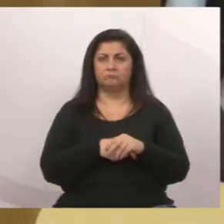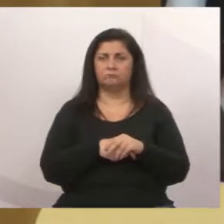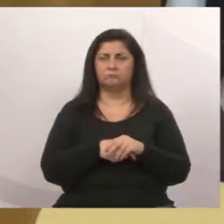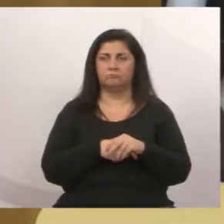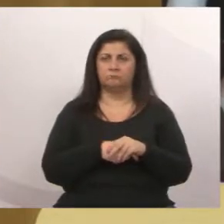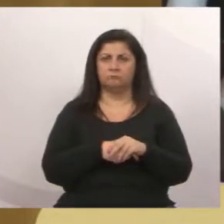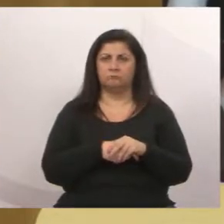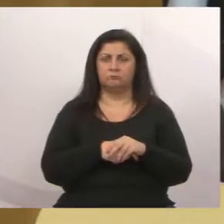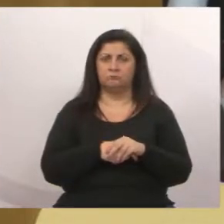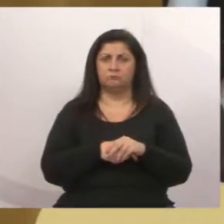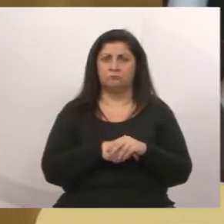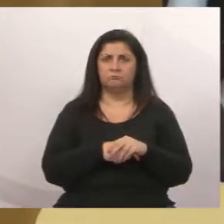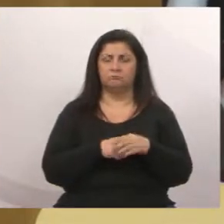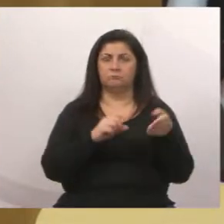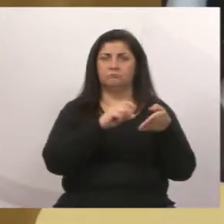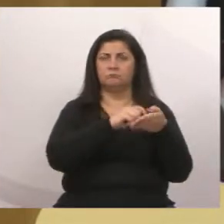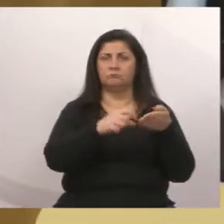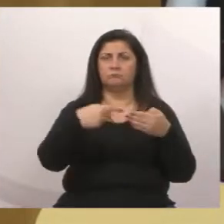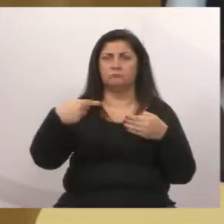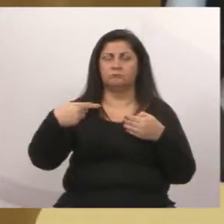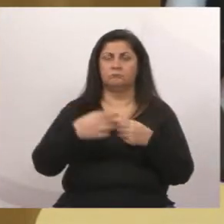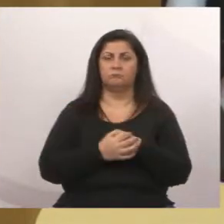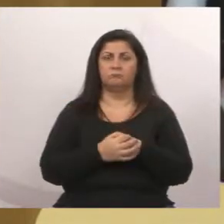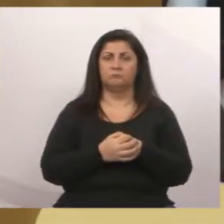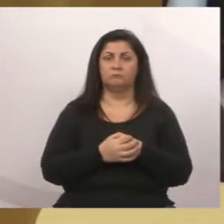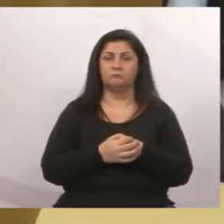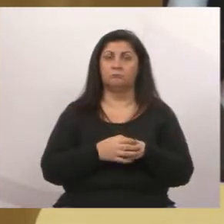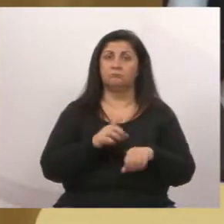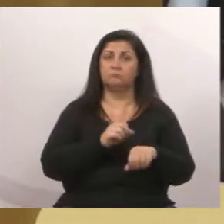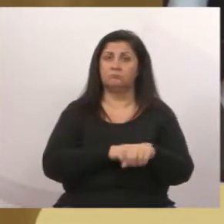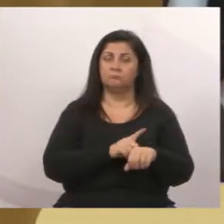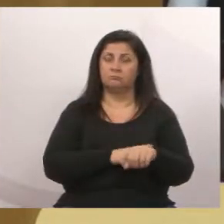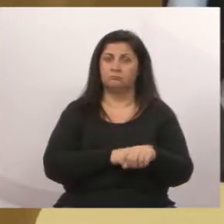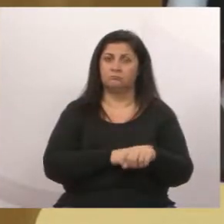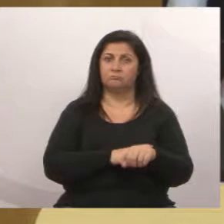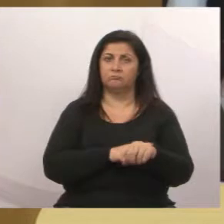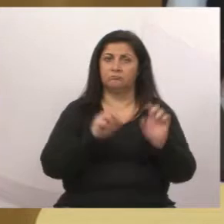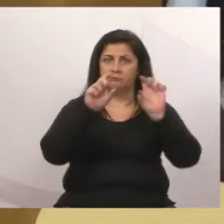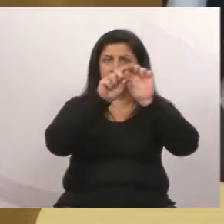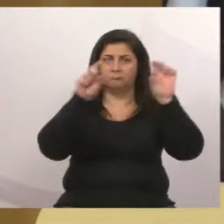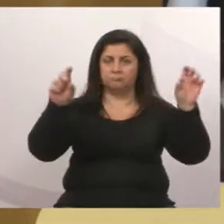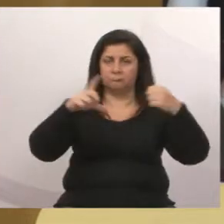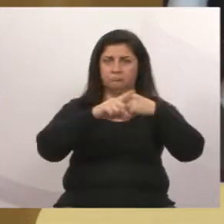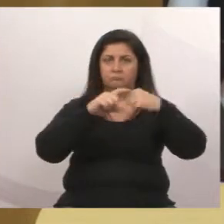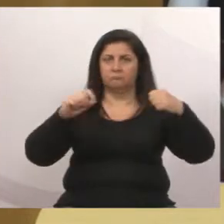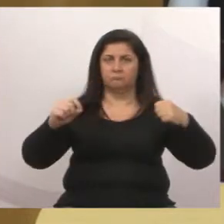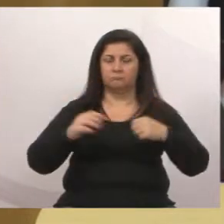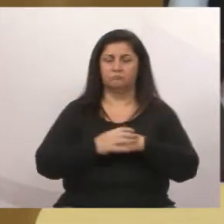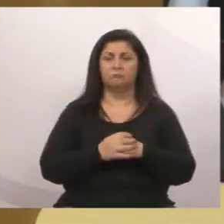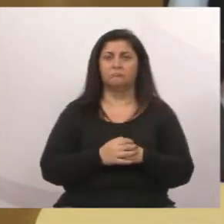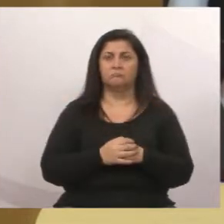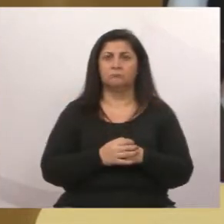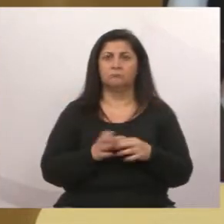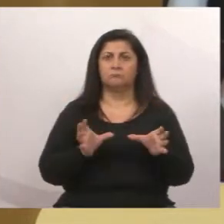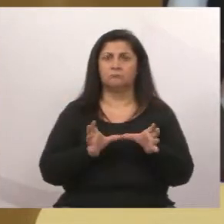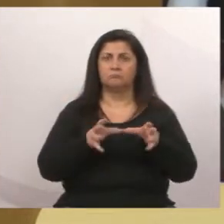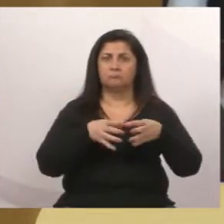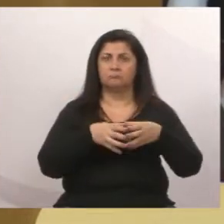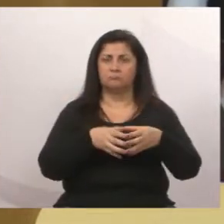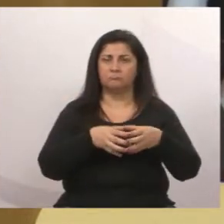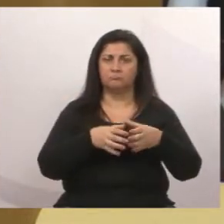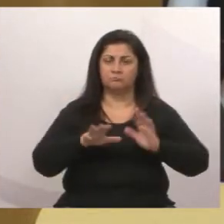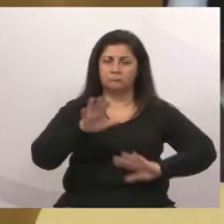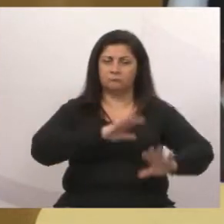lei. Parágrafo único. Durante o período estabelecido no caput deste artigo, a Comissão de Controle Interno do